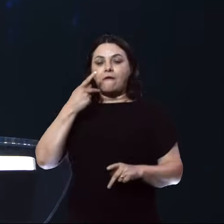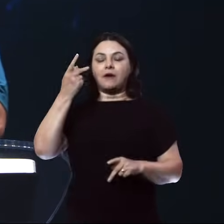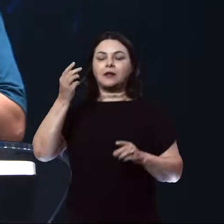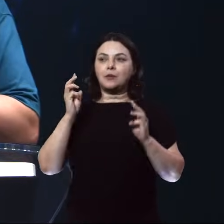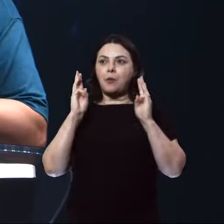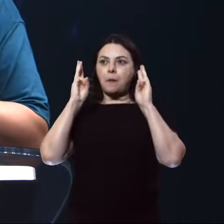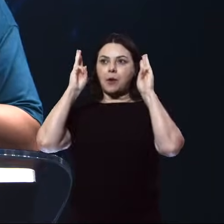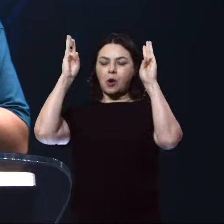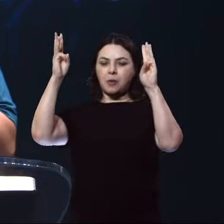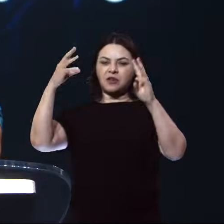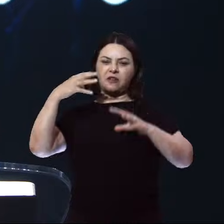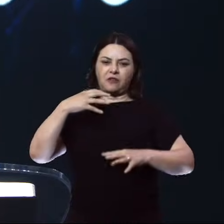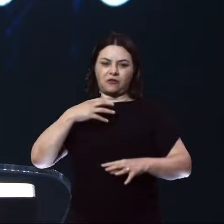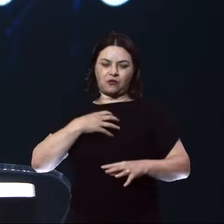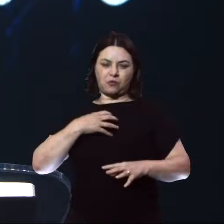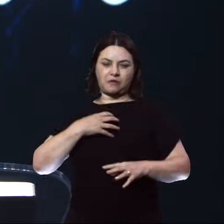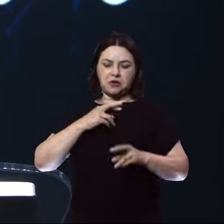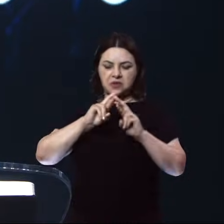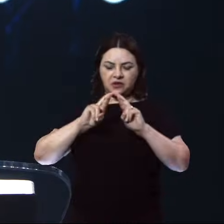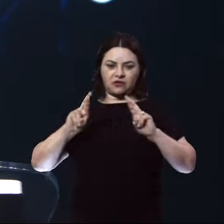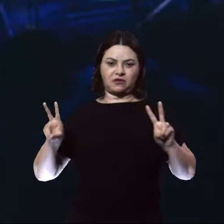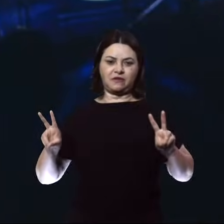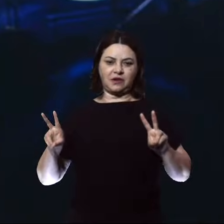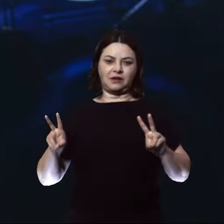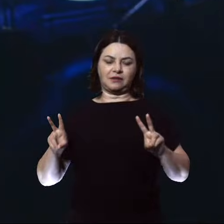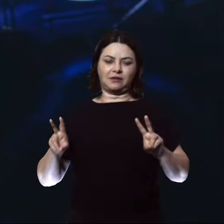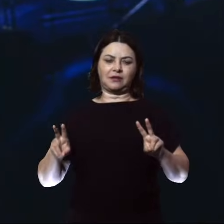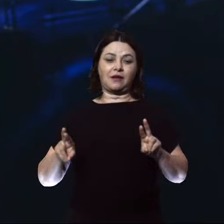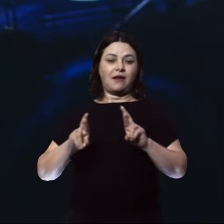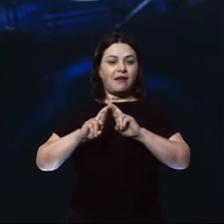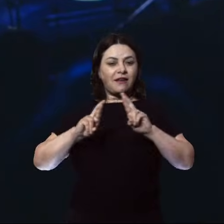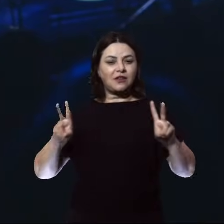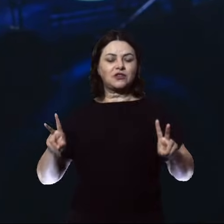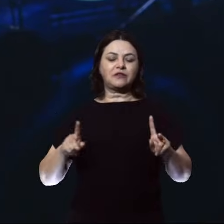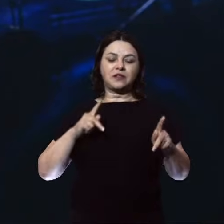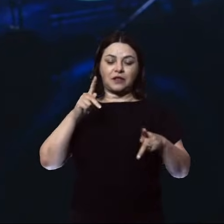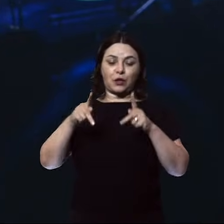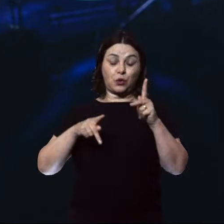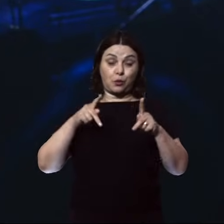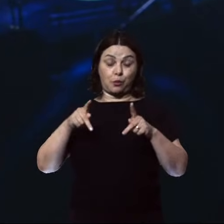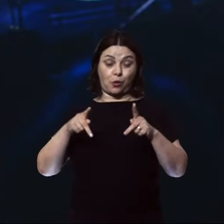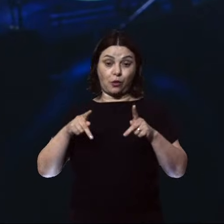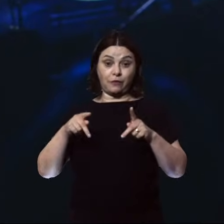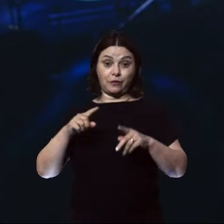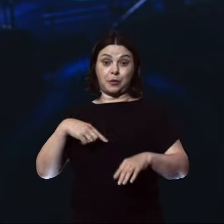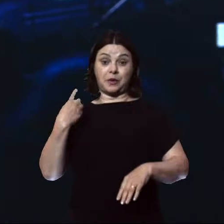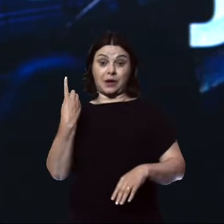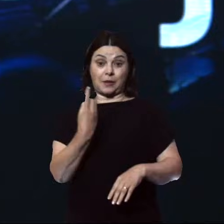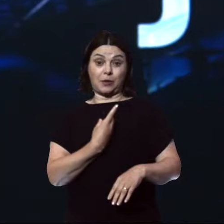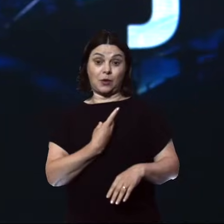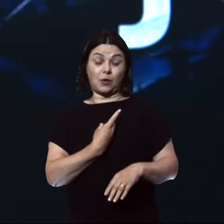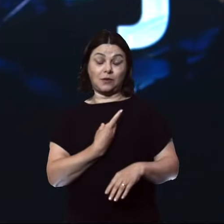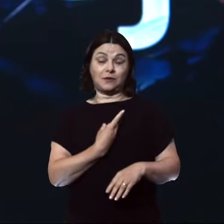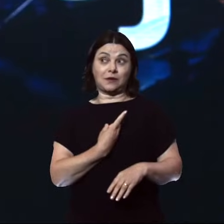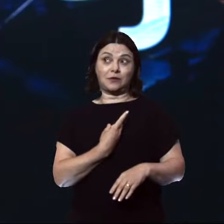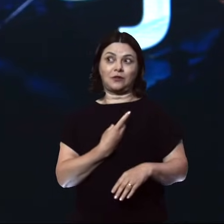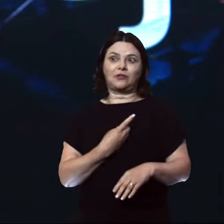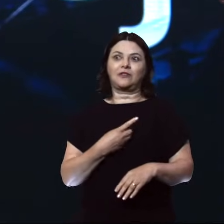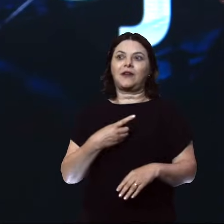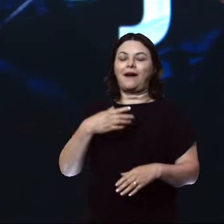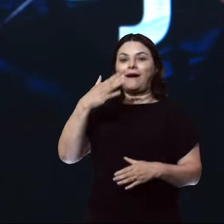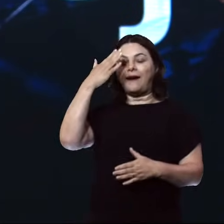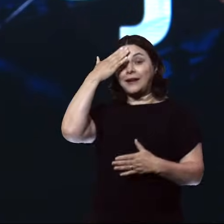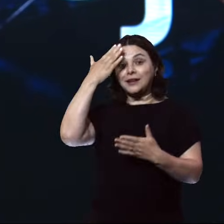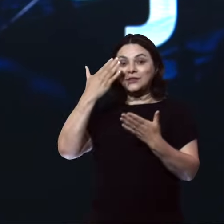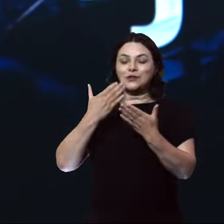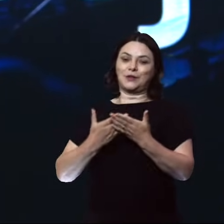de uma forma que ele não tinha falado com o povo ainda. E a diferença deles para nós é que nós já temos a revelação de quem Deus é. Mas